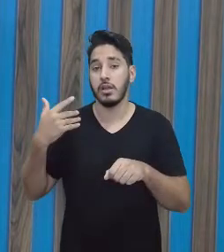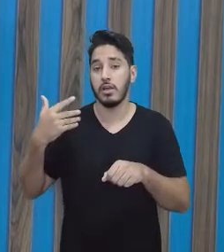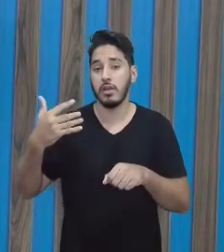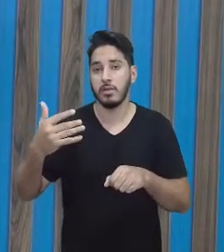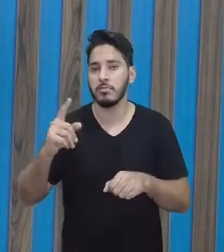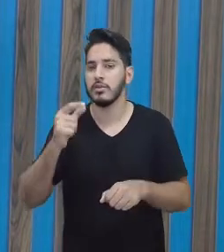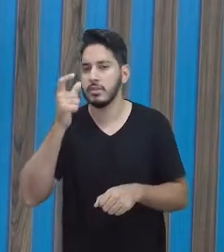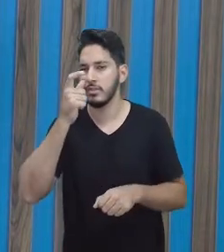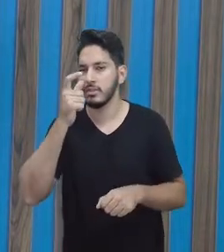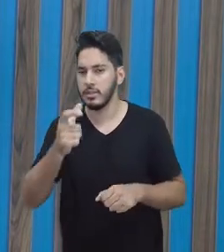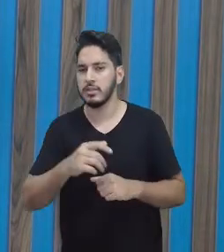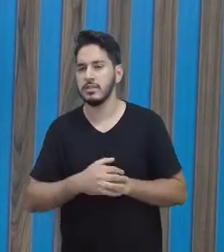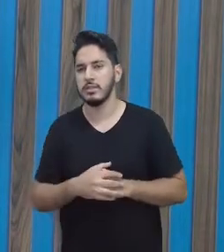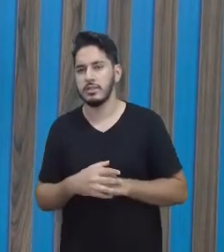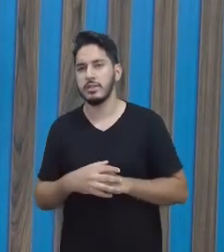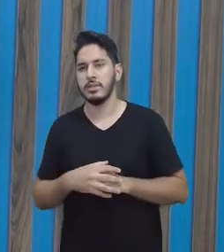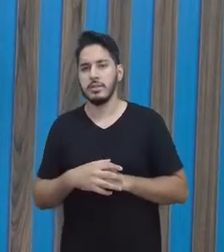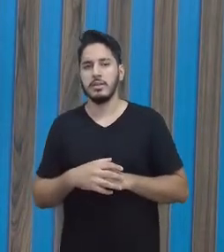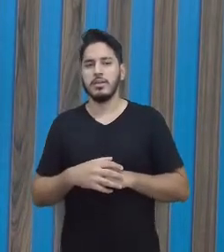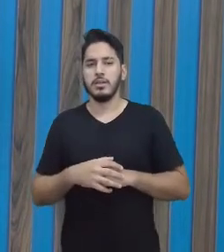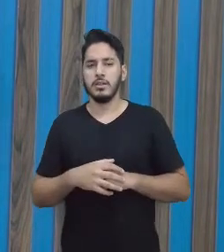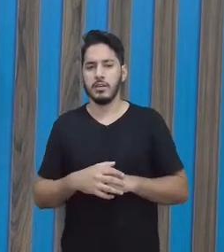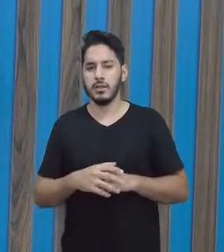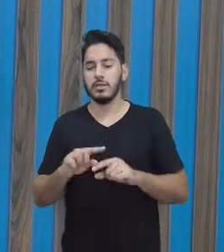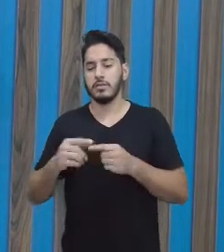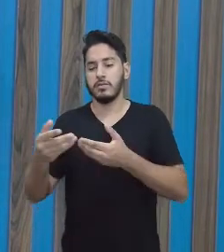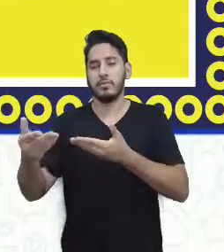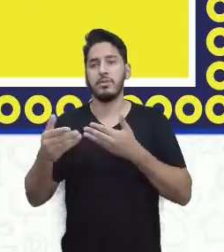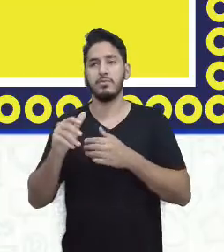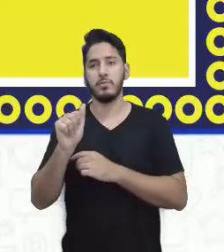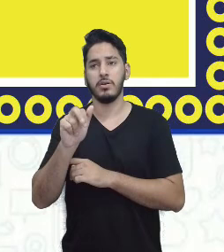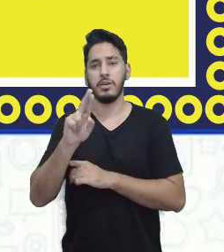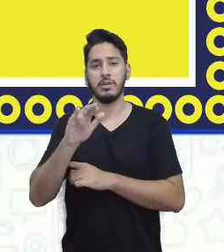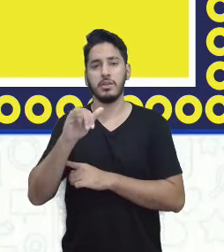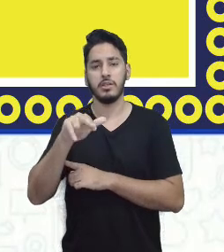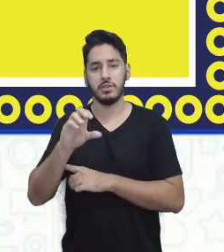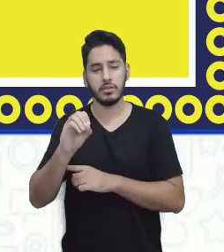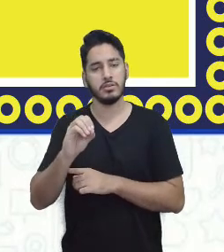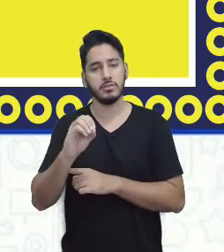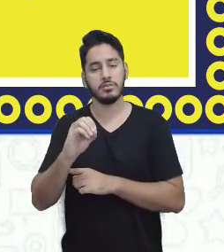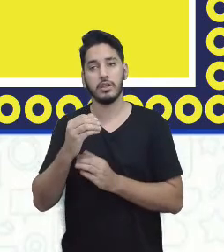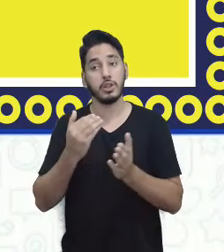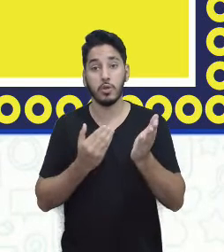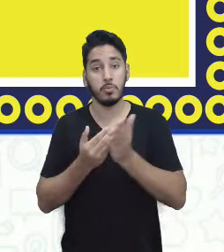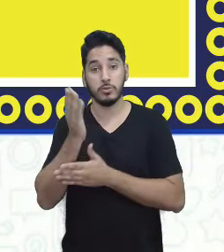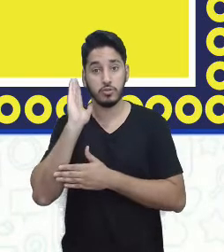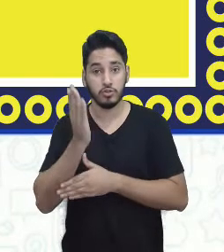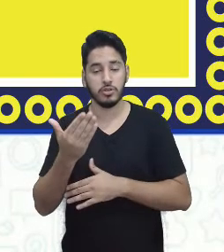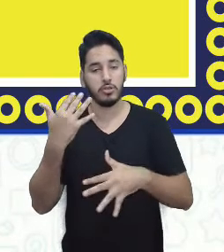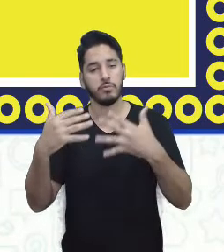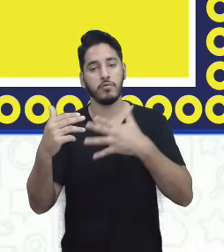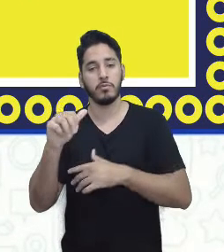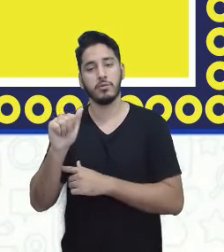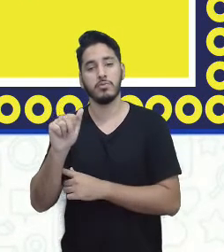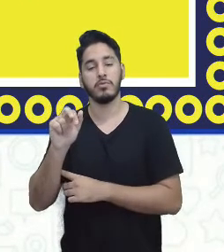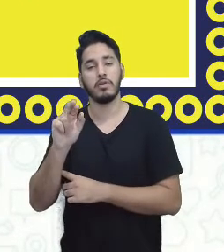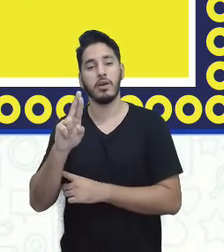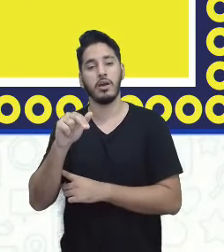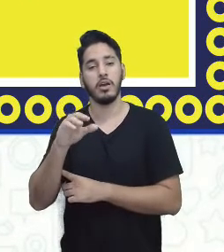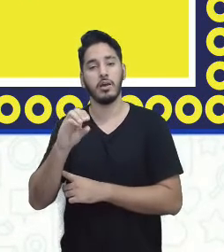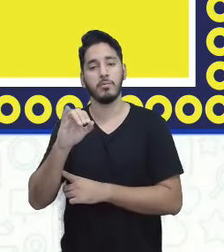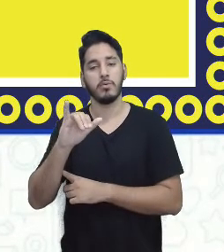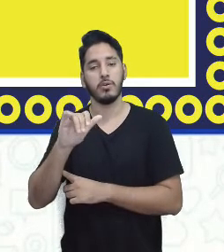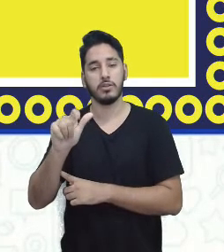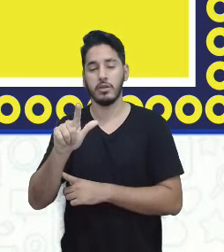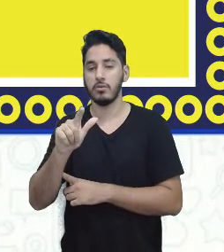bem interessante isso. Então ele foi convidado também por Ariano, ele não começou no movimento armorial, ele entrou depois, ele fazia um